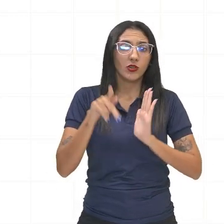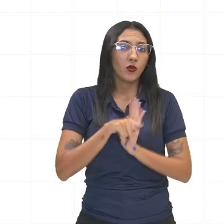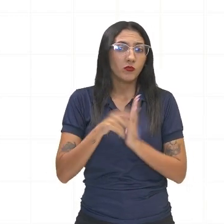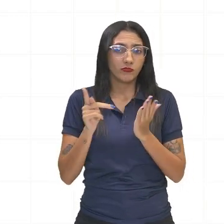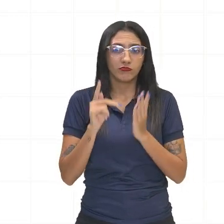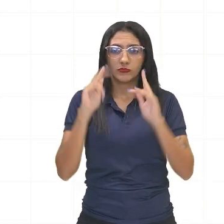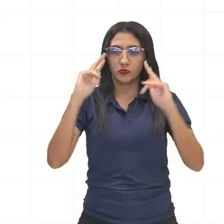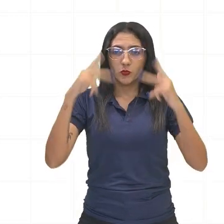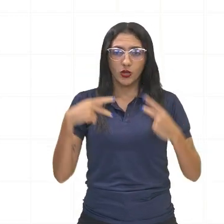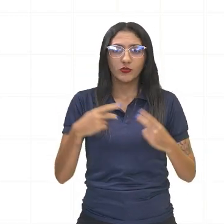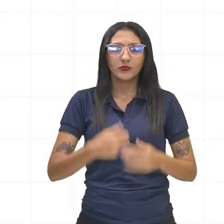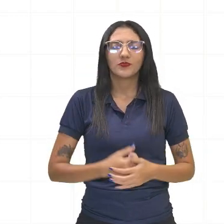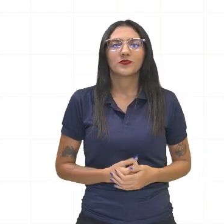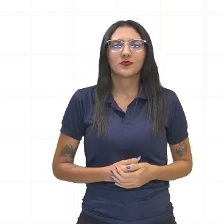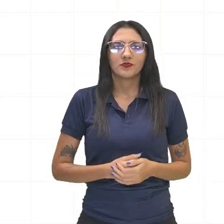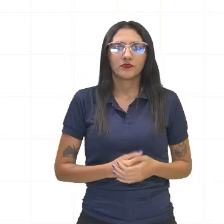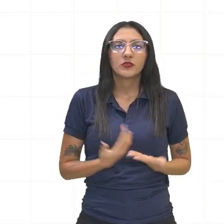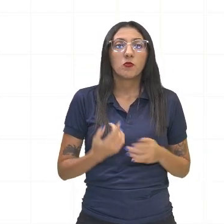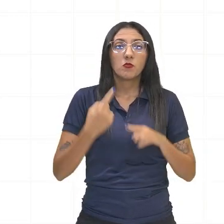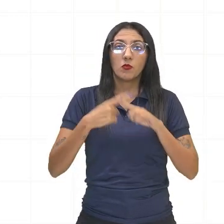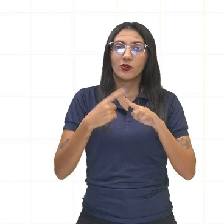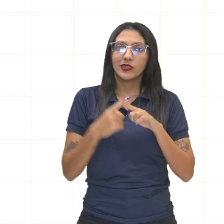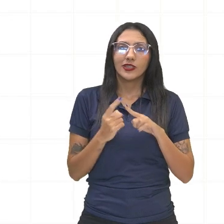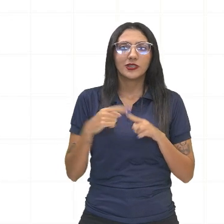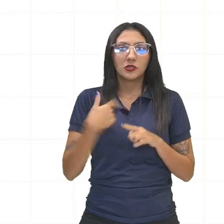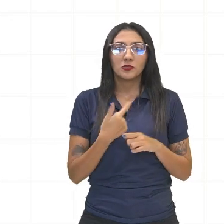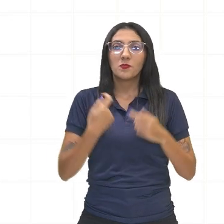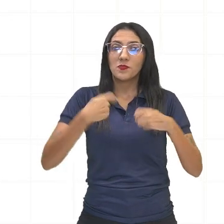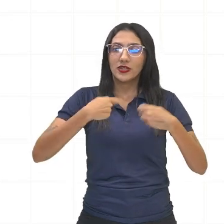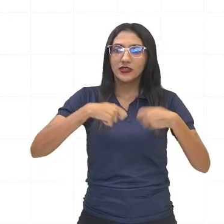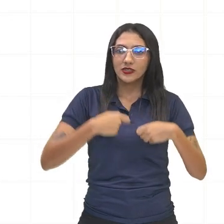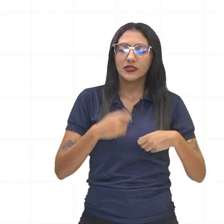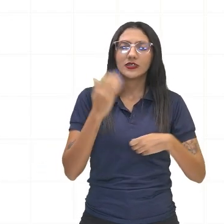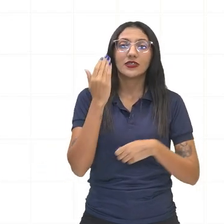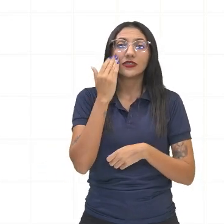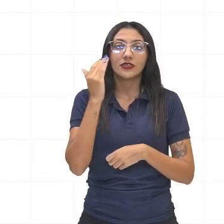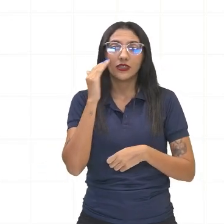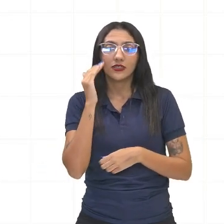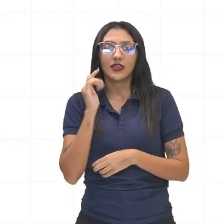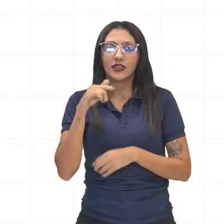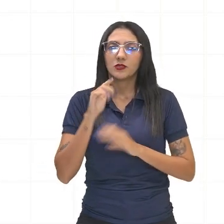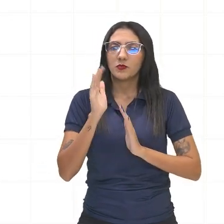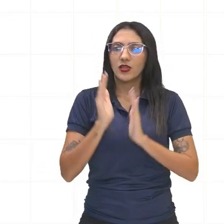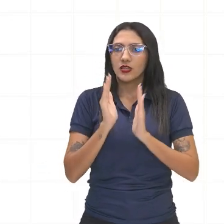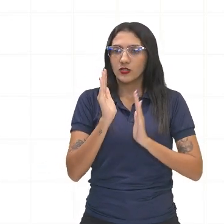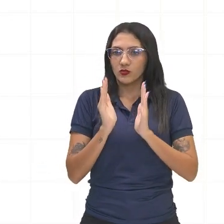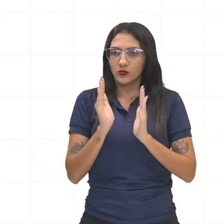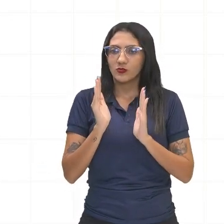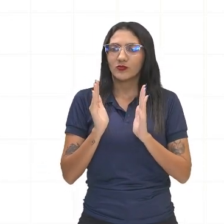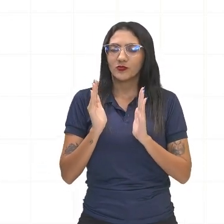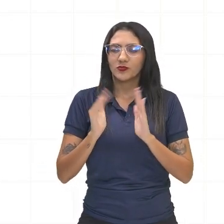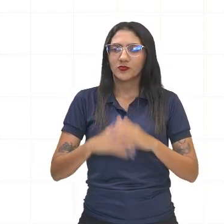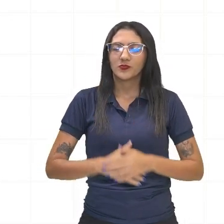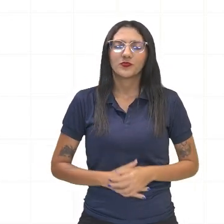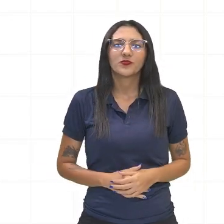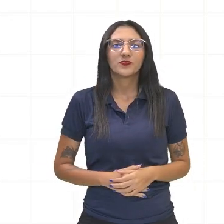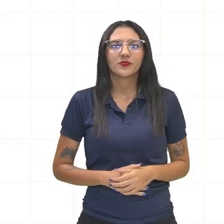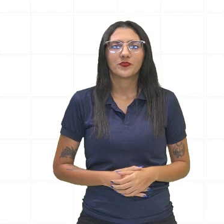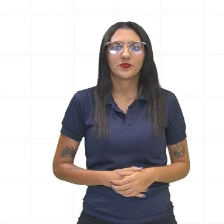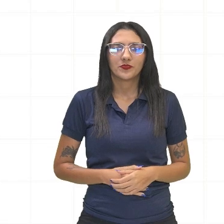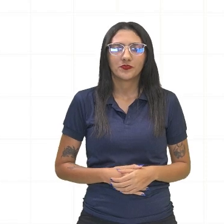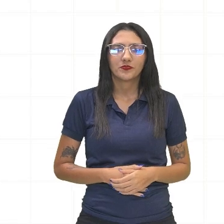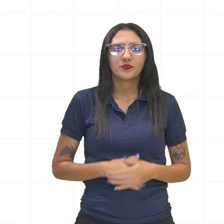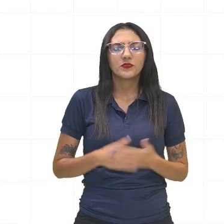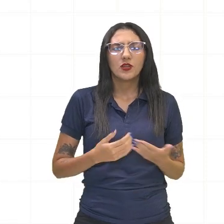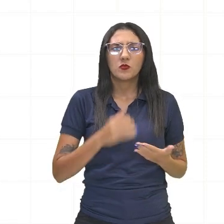percebe então também por que eu preciso também deste tempo cronológico. Tá? Porque, por exemplo, vamos